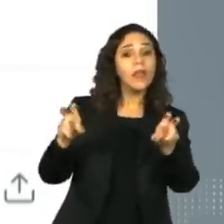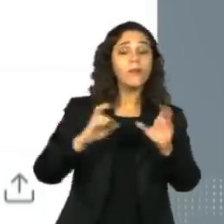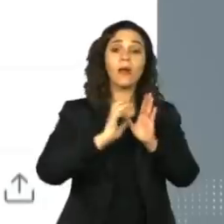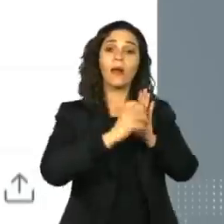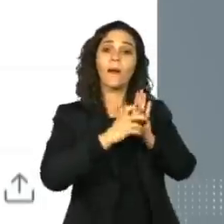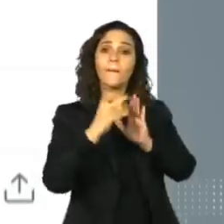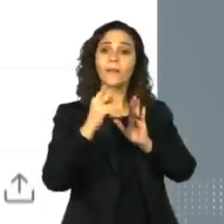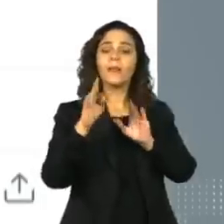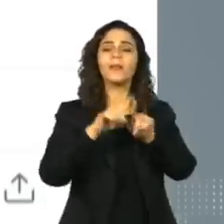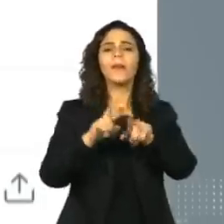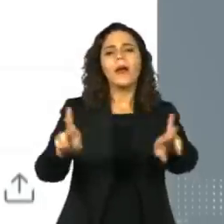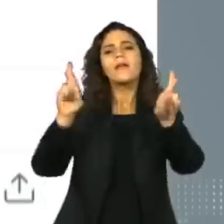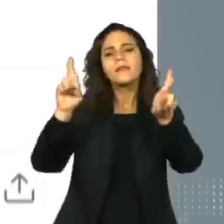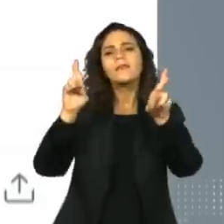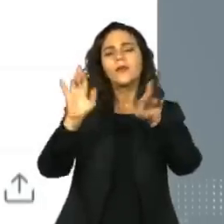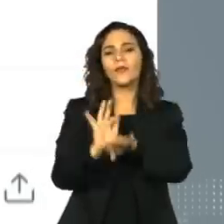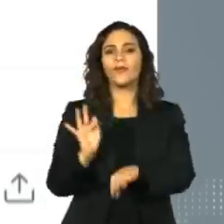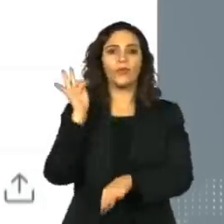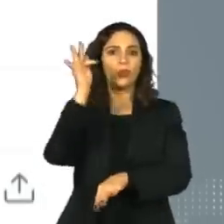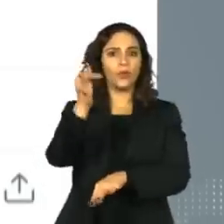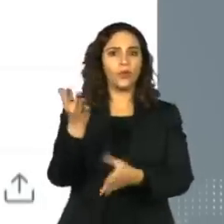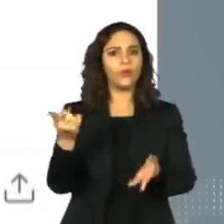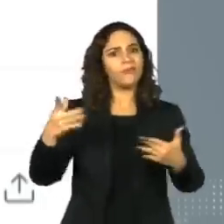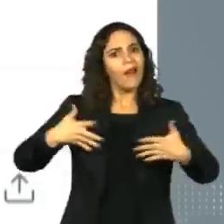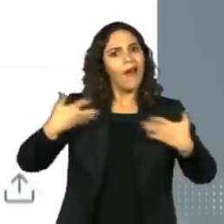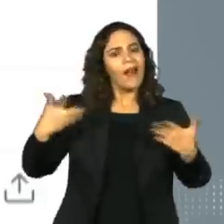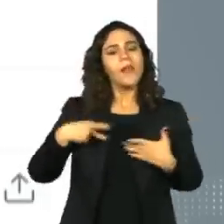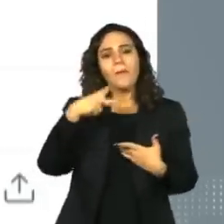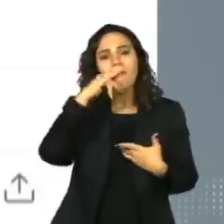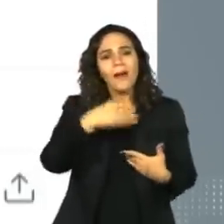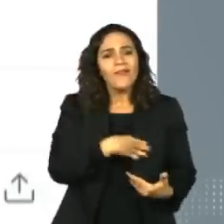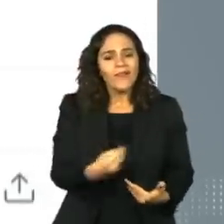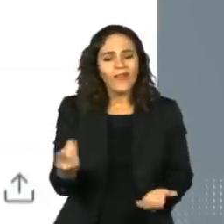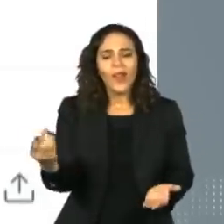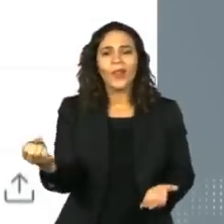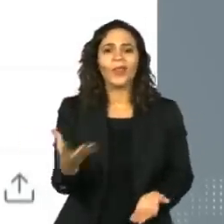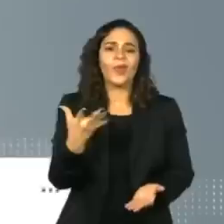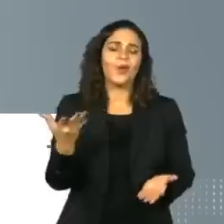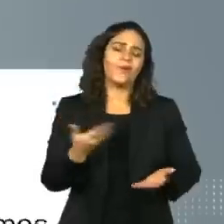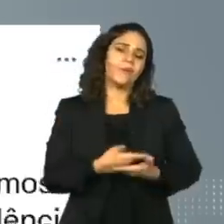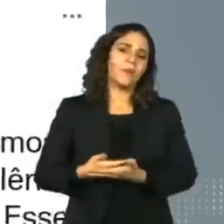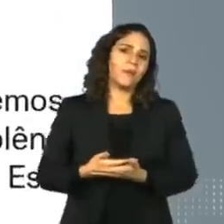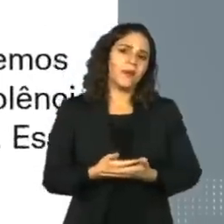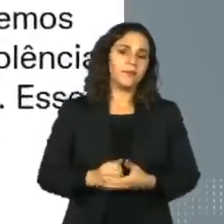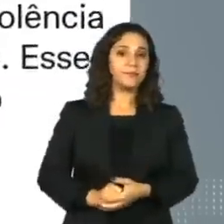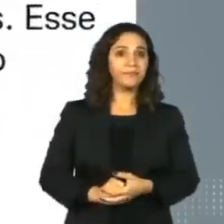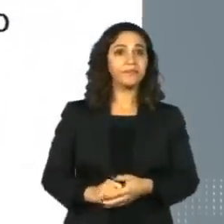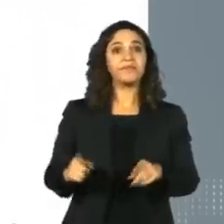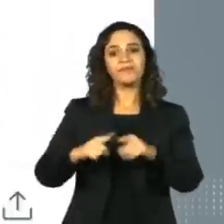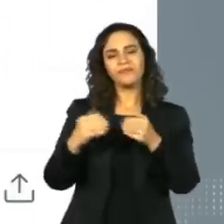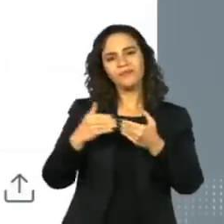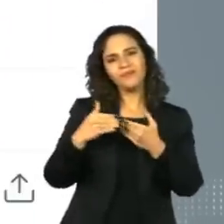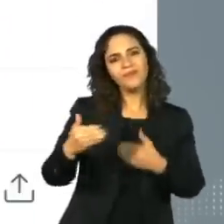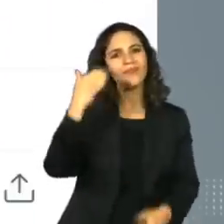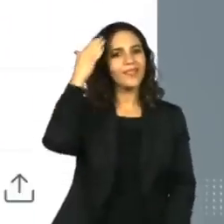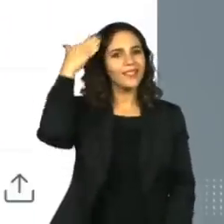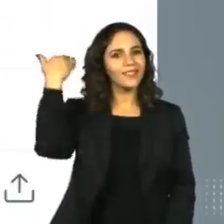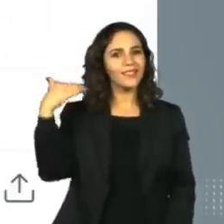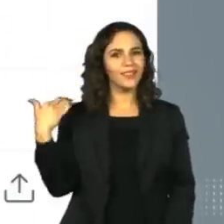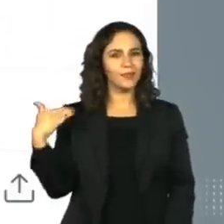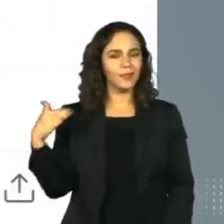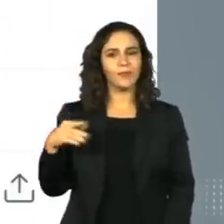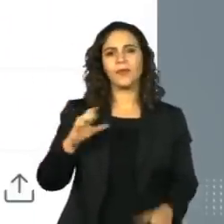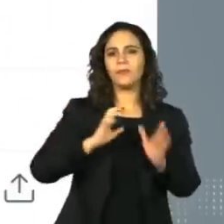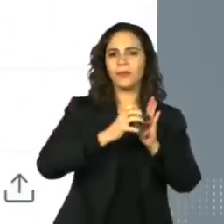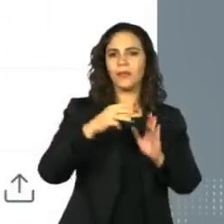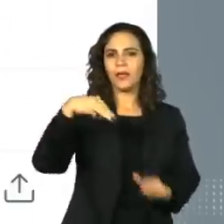e a esperança no futuro, com a alegria de um pai que tinha acabado de ter mais uma filha. A candidata à presidência, Simone Tebet, do